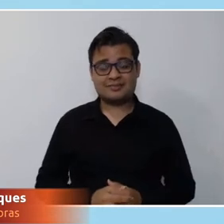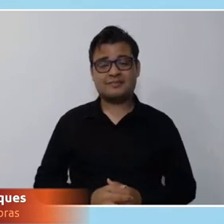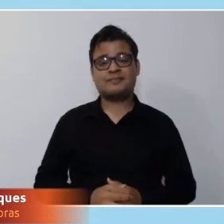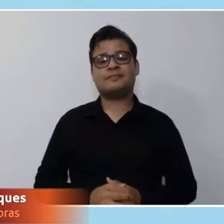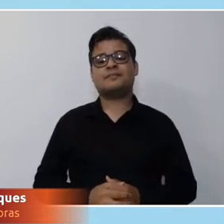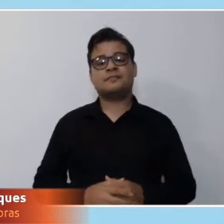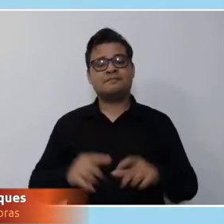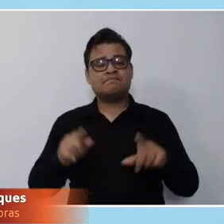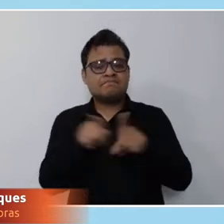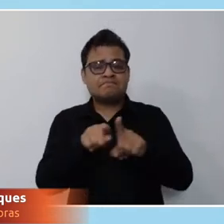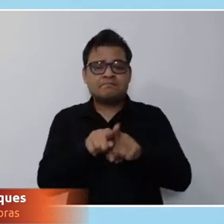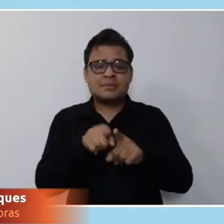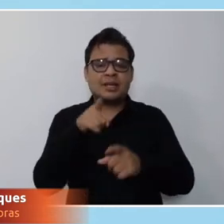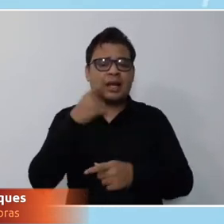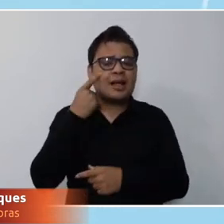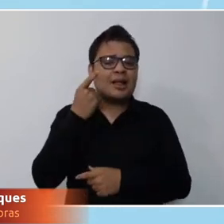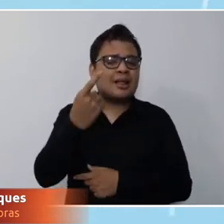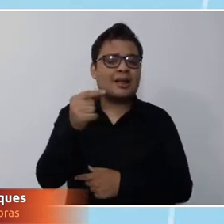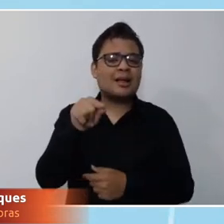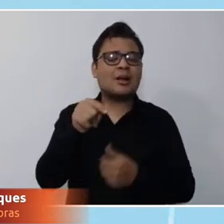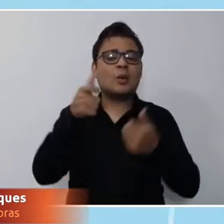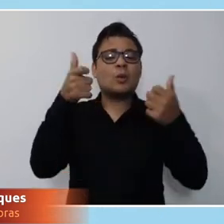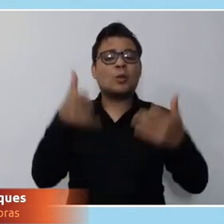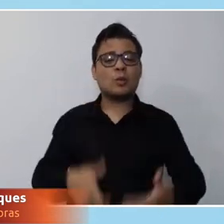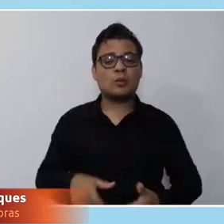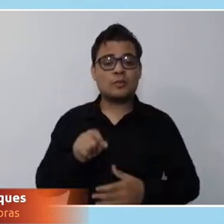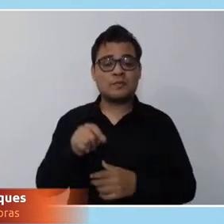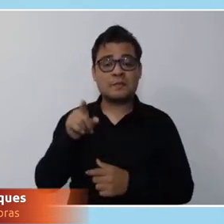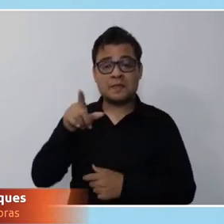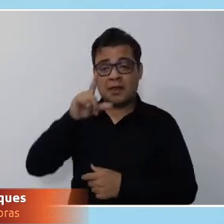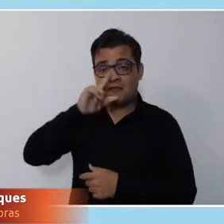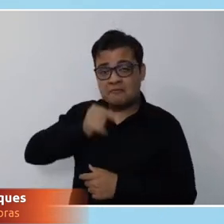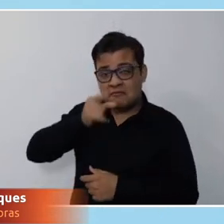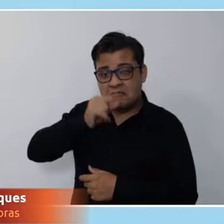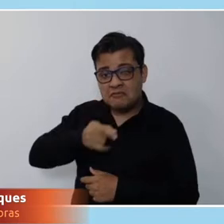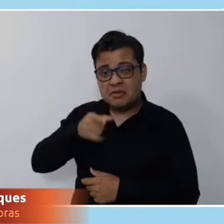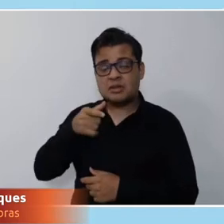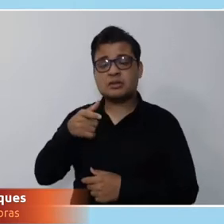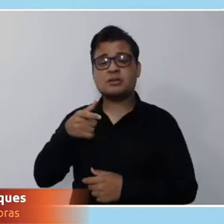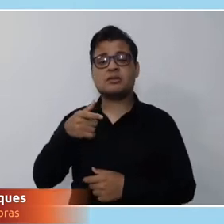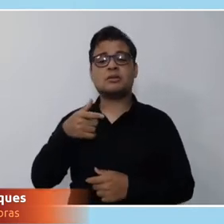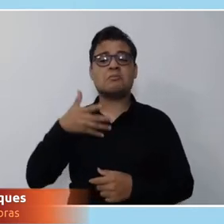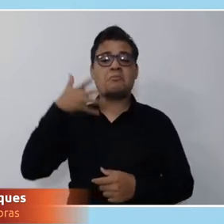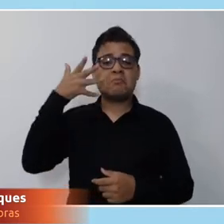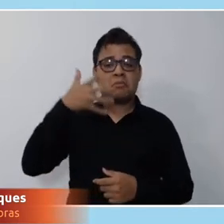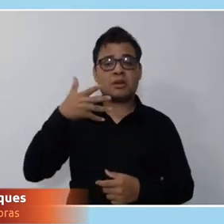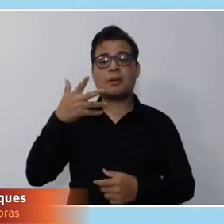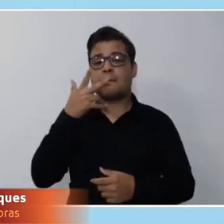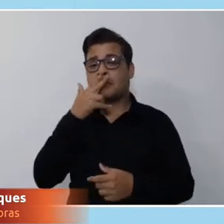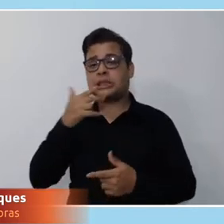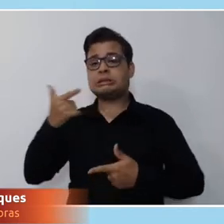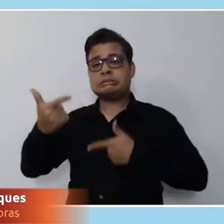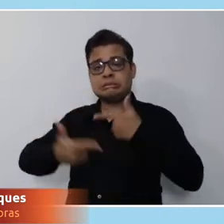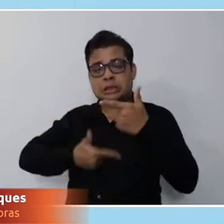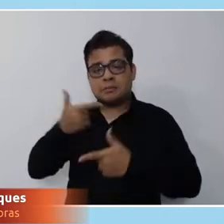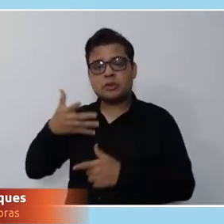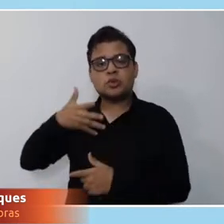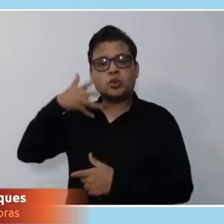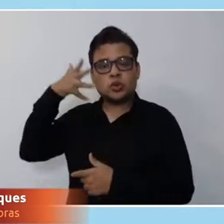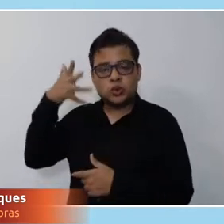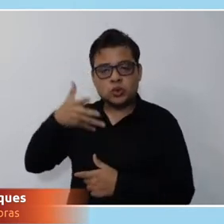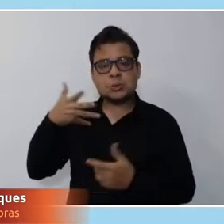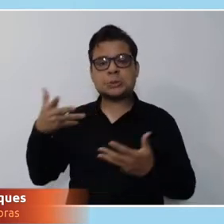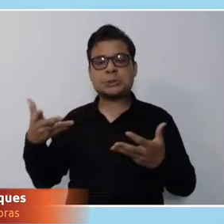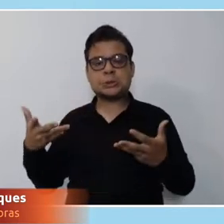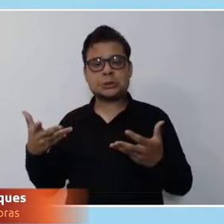muita atenção nos discursos, é que Vladimir Putin parece que, pelo menos a assessoria dele, trabalhou bastante para fazer um discurso apontando quais